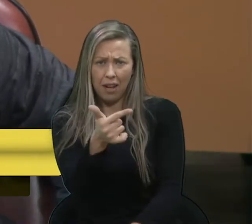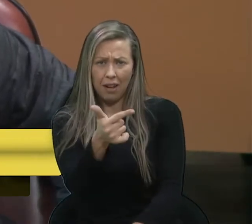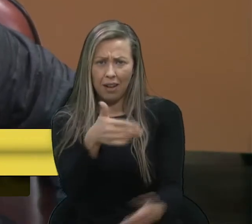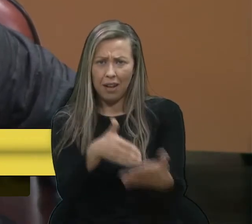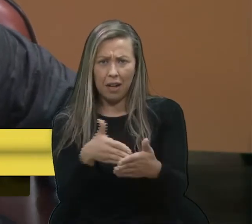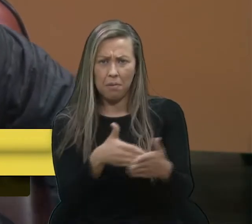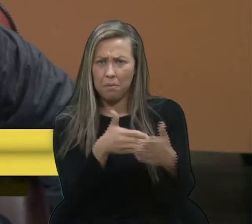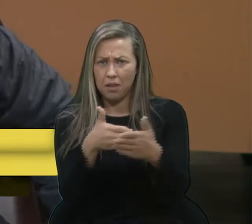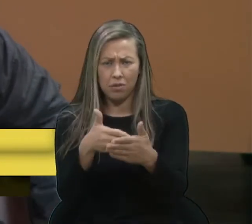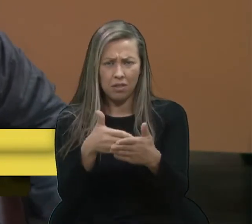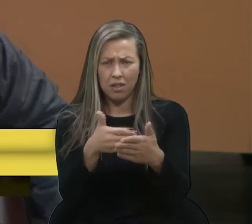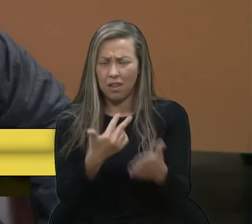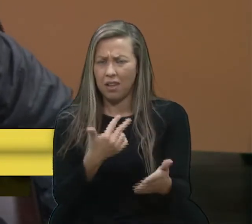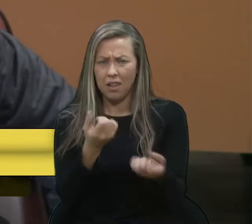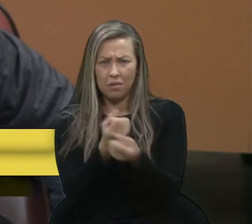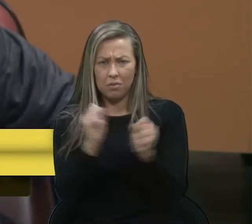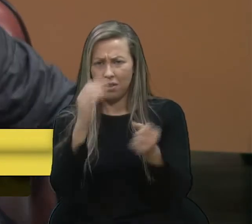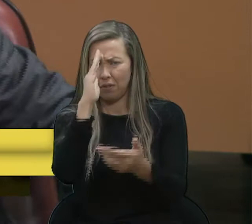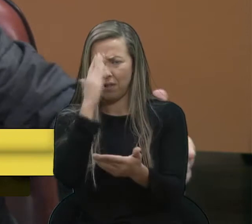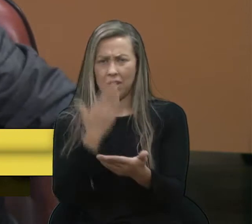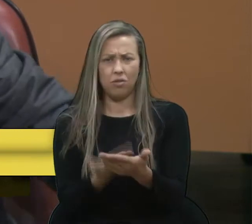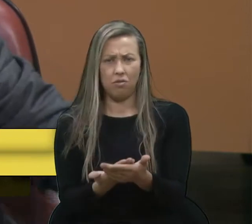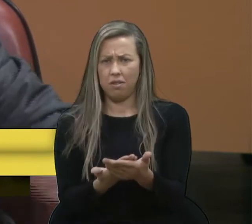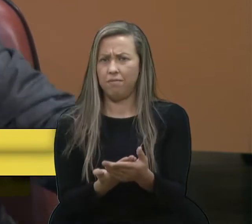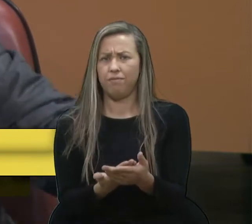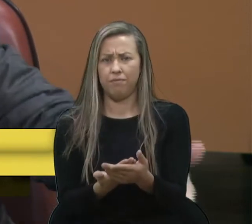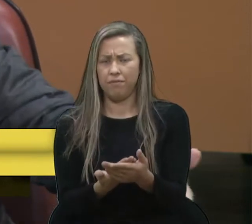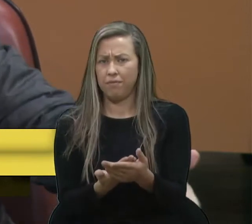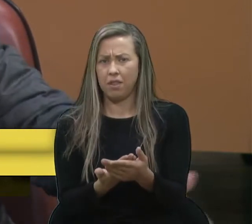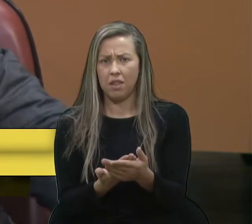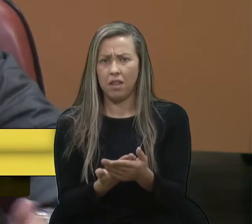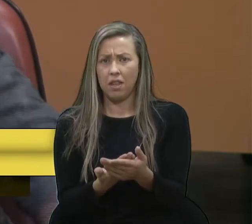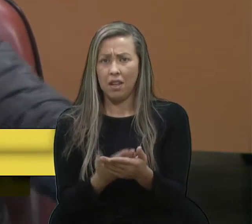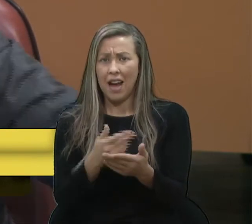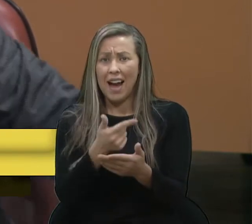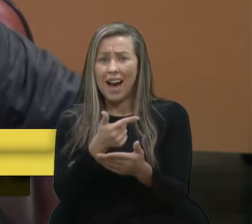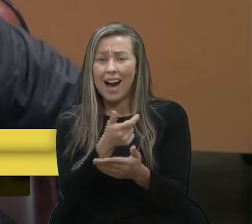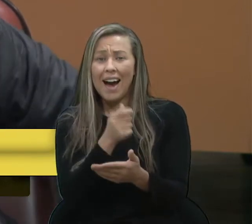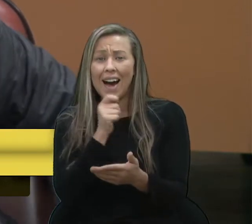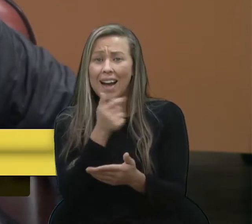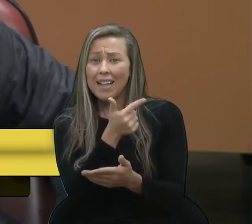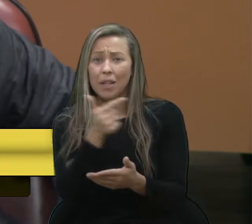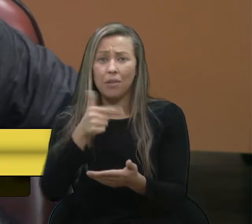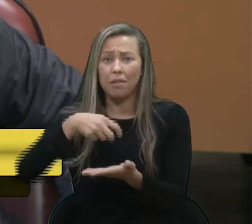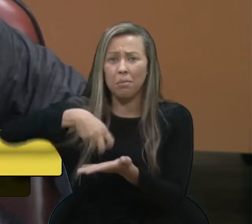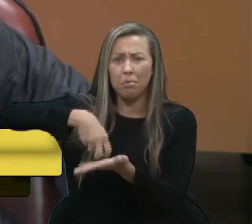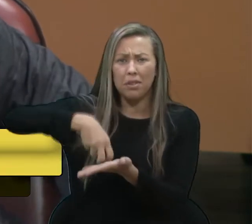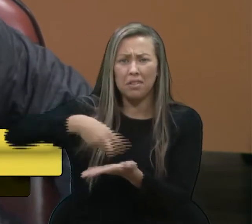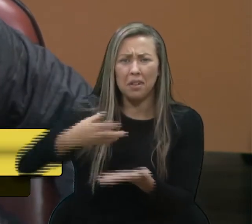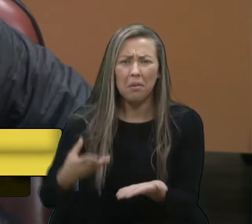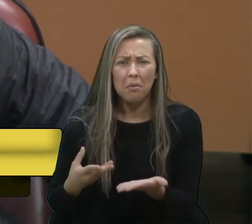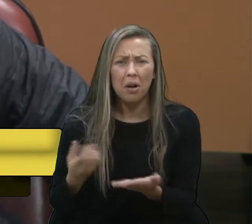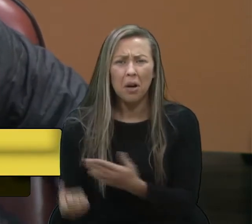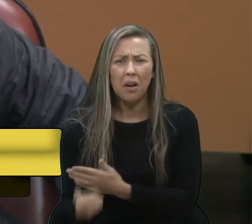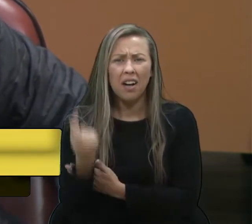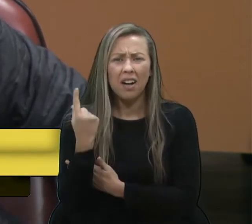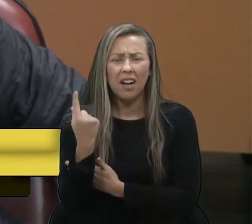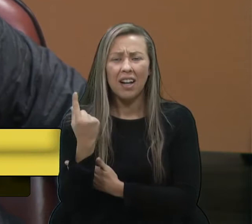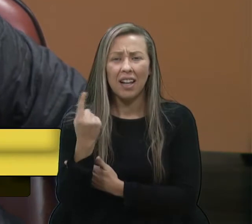Não basta ter sido, né, ainda não punida, mas está tendo todo esse procedimento